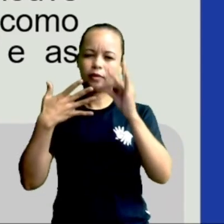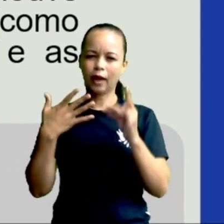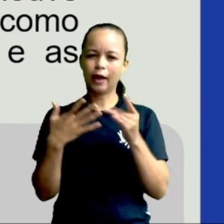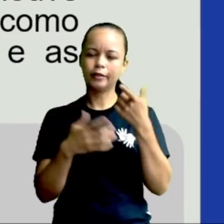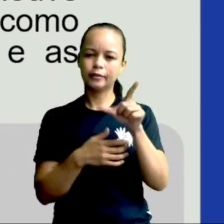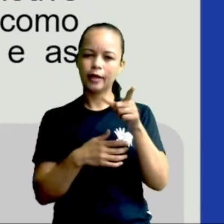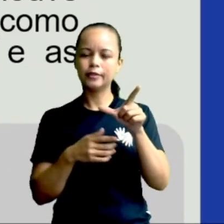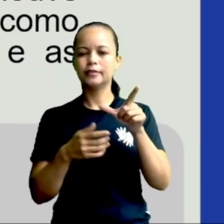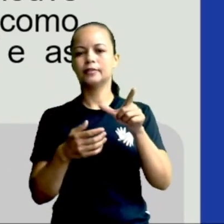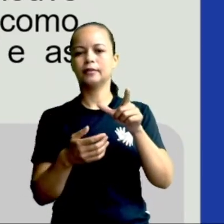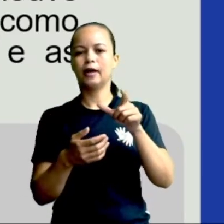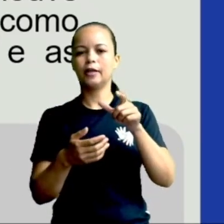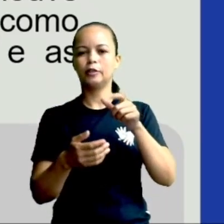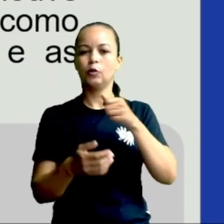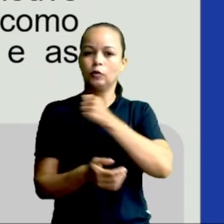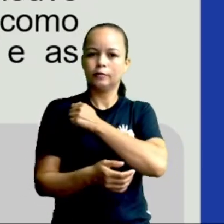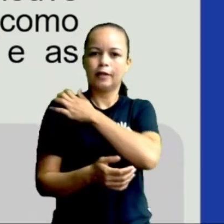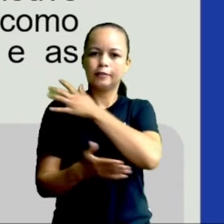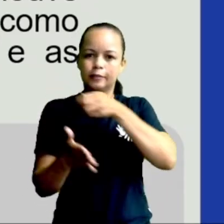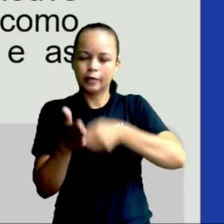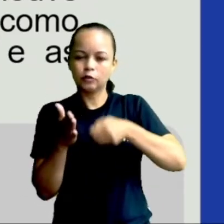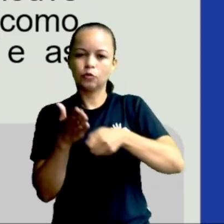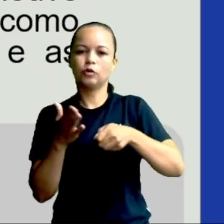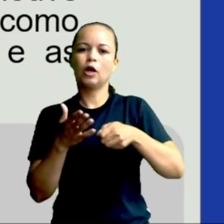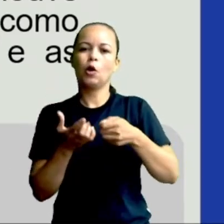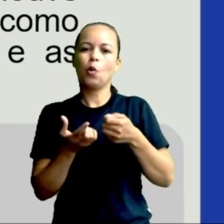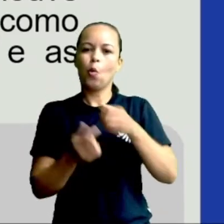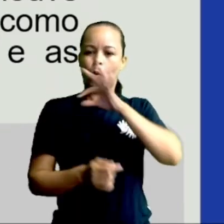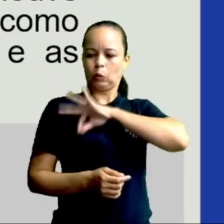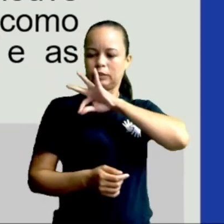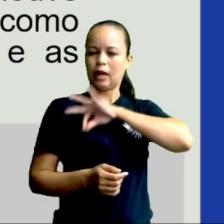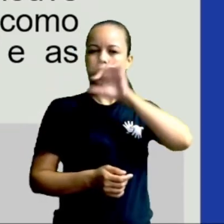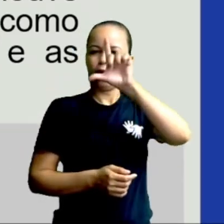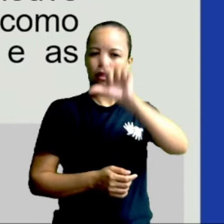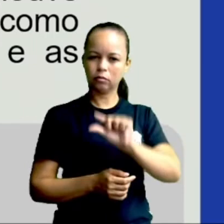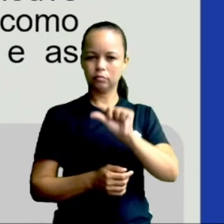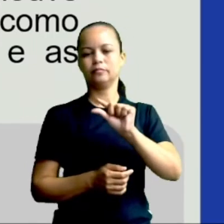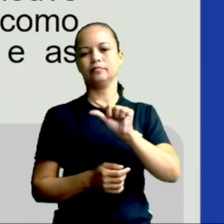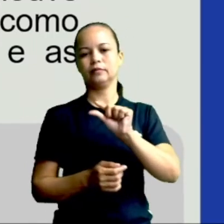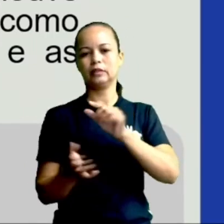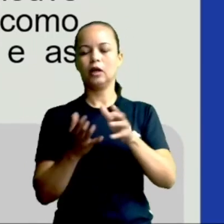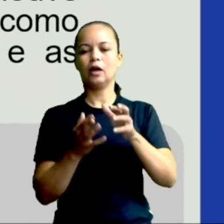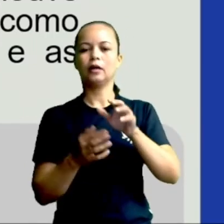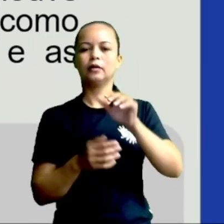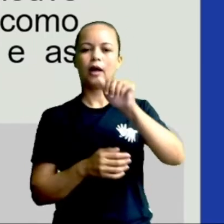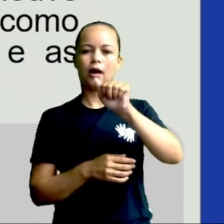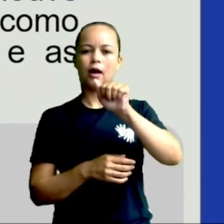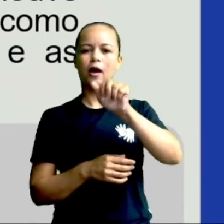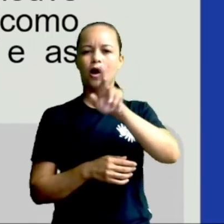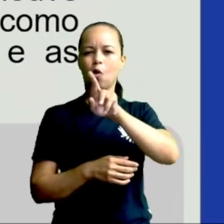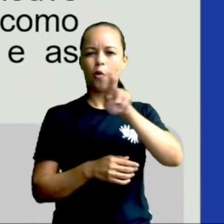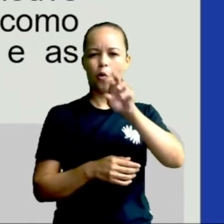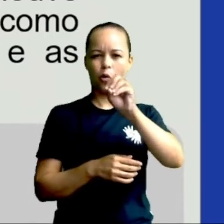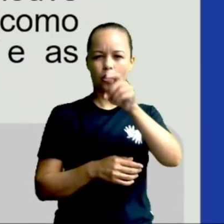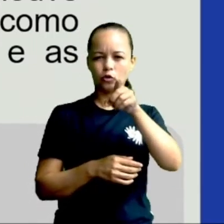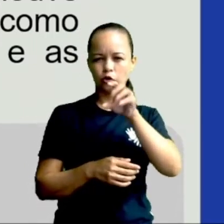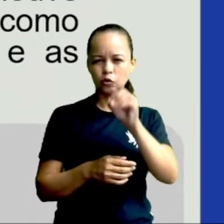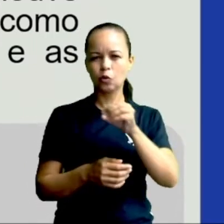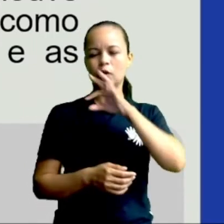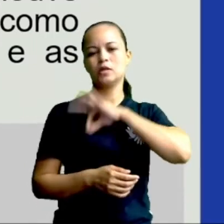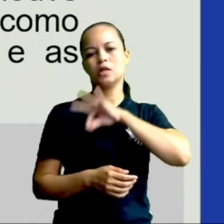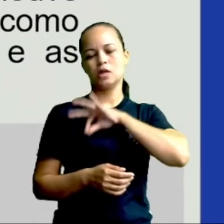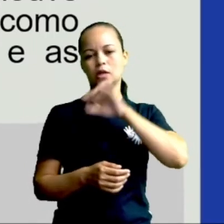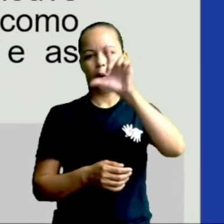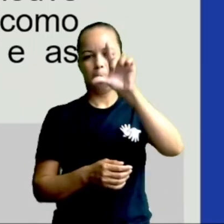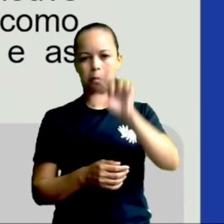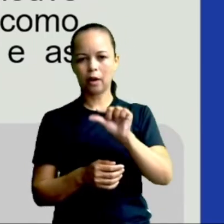desse período da ditadura, os salários foram mantidos baixos, a gente chama de período de arroxo salarial,